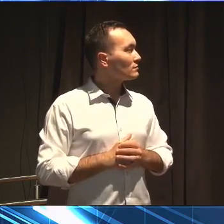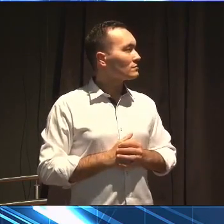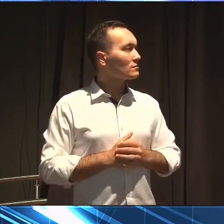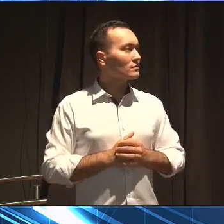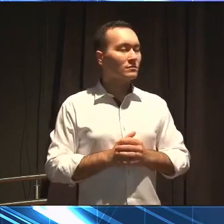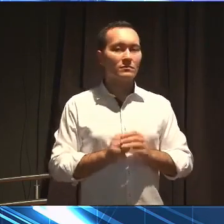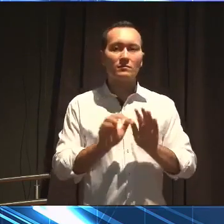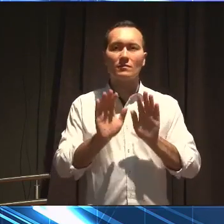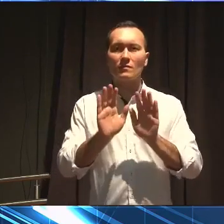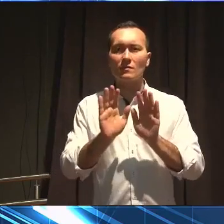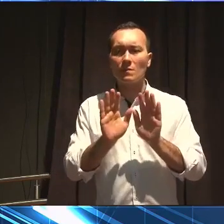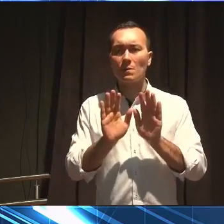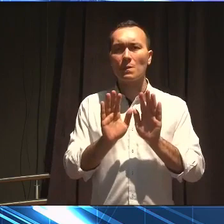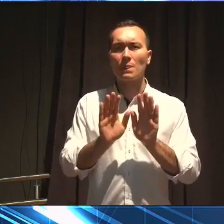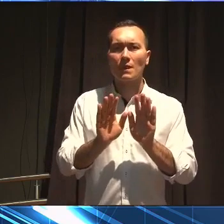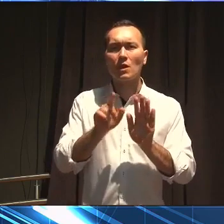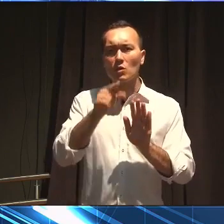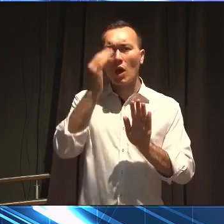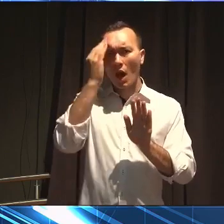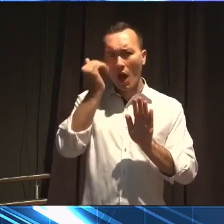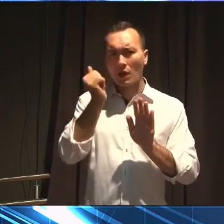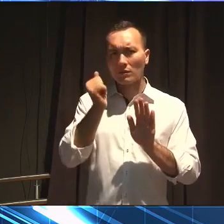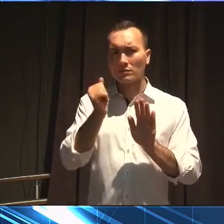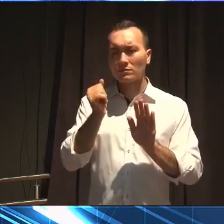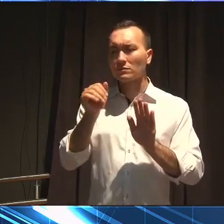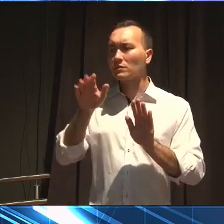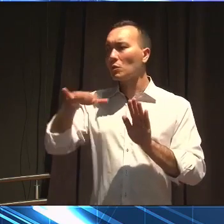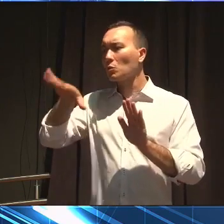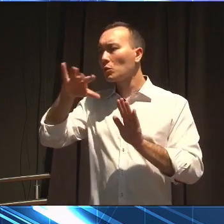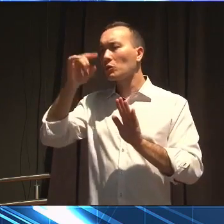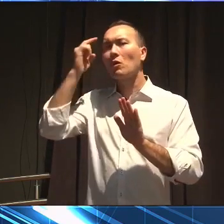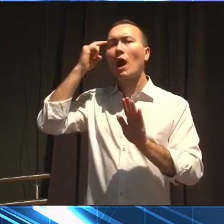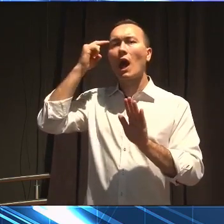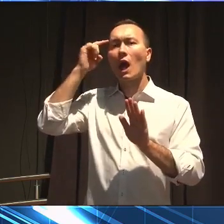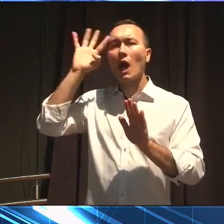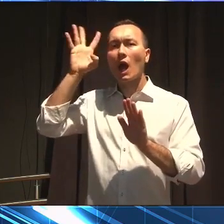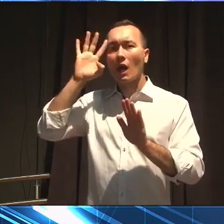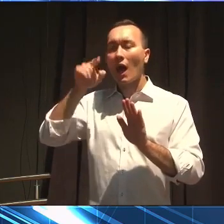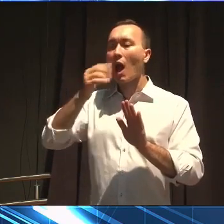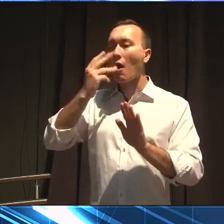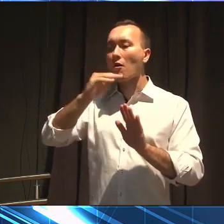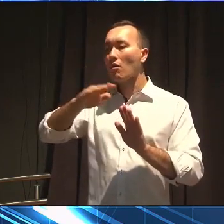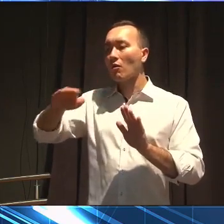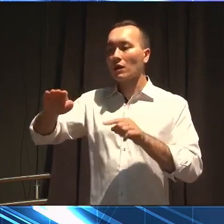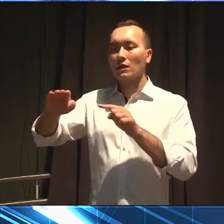que as crianças elas são criativas? Quem acha que criança é criativa aqui?